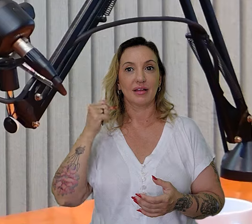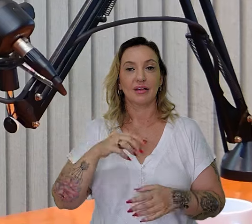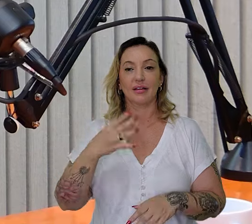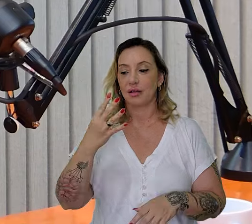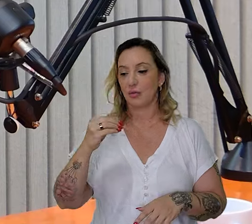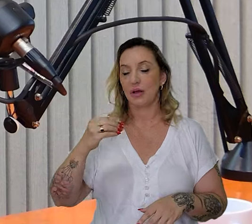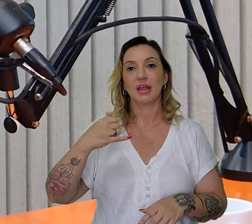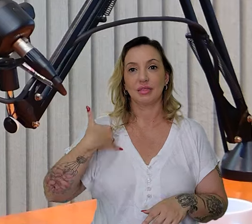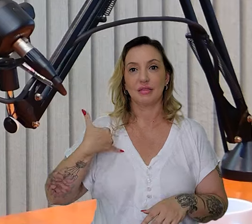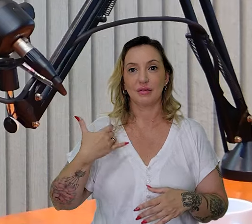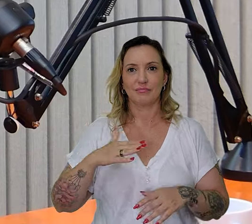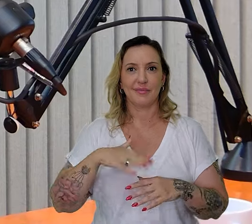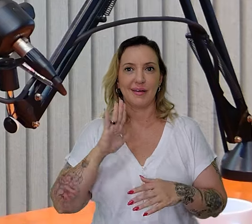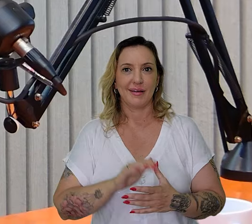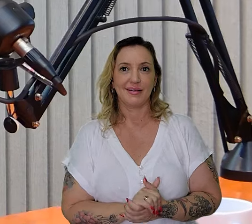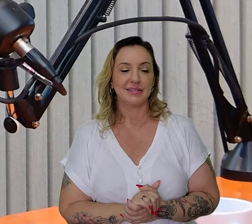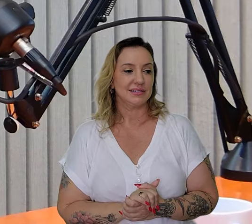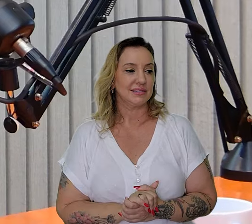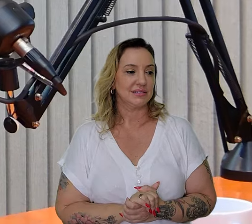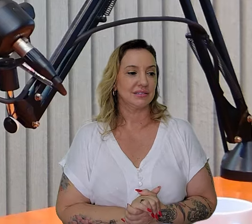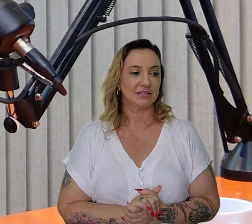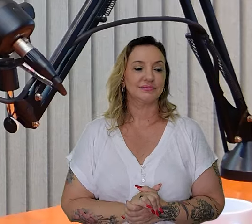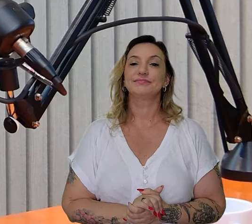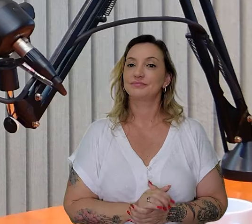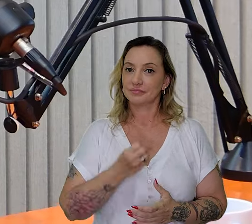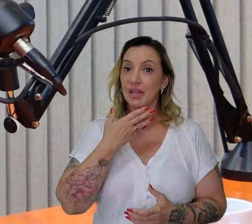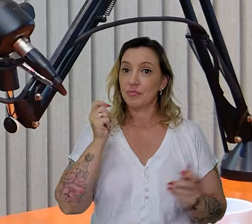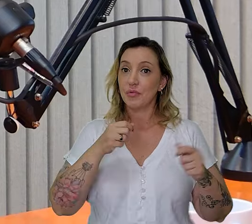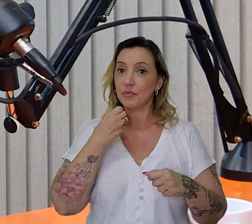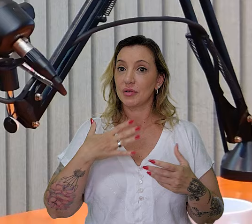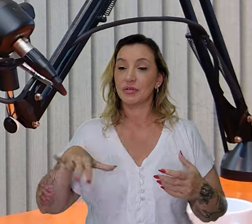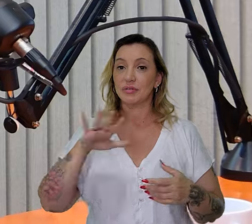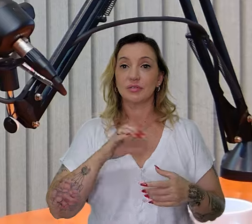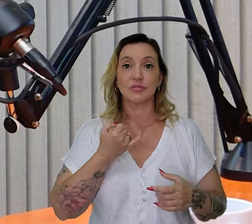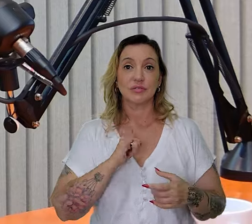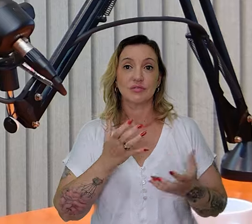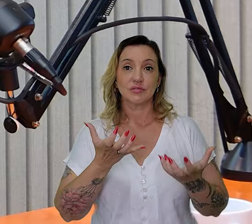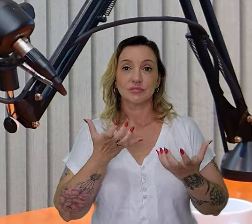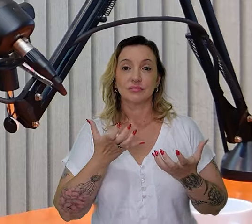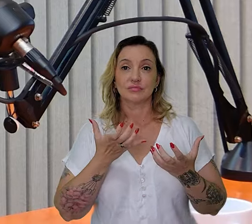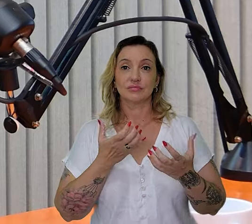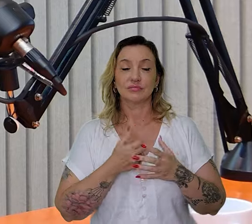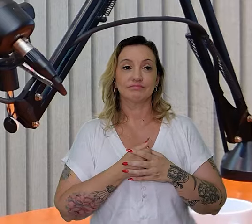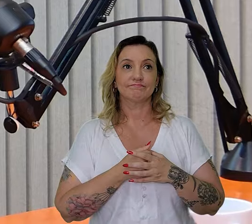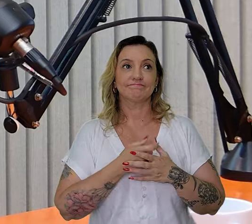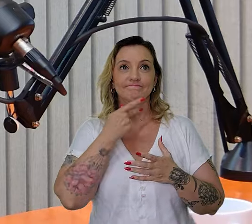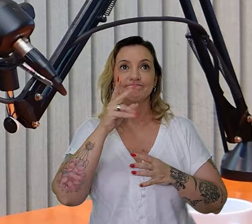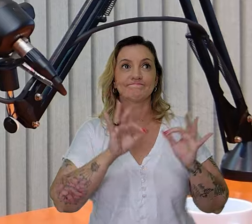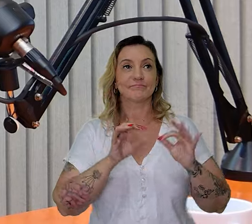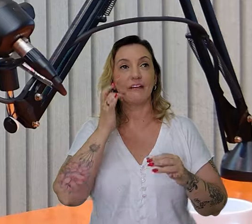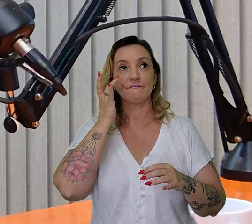ol mundo né tá tá basta a gente eh não vou dizer que é um projeto fácil porque tem um envolvimento